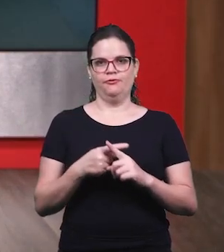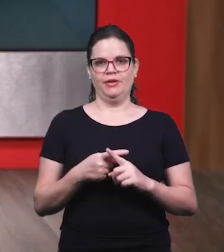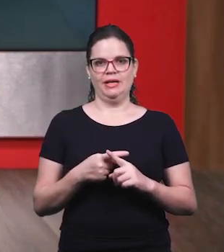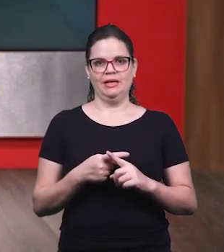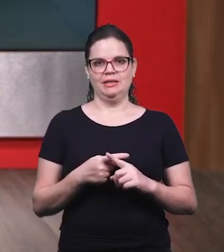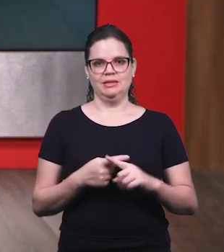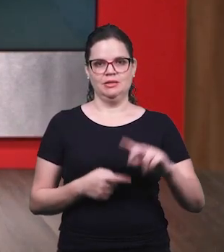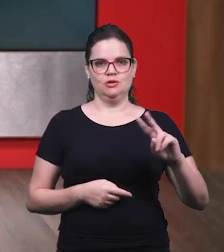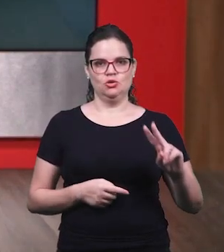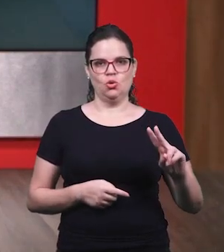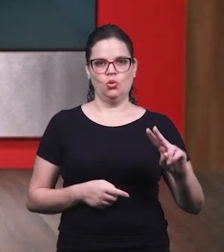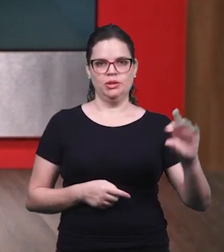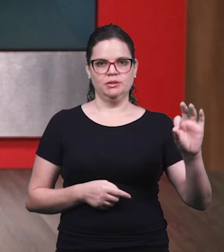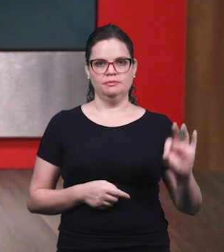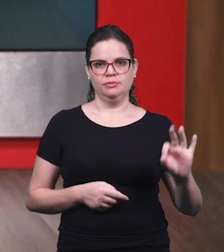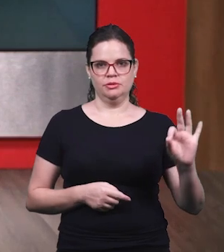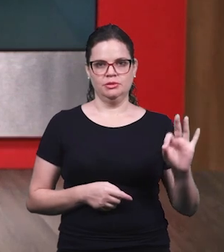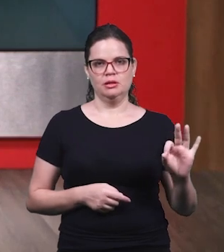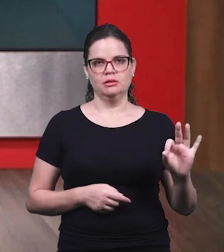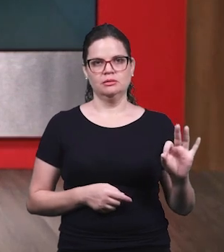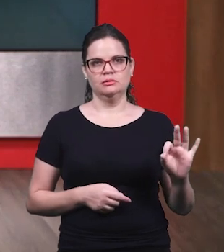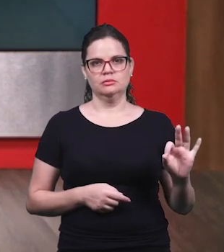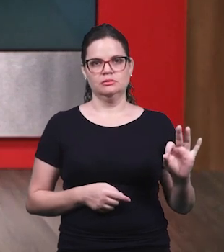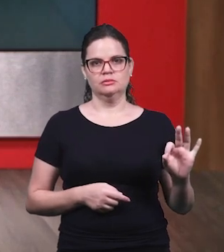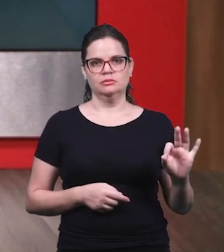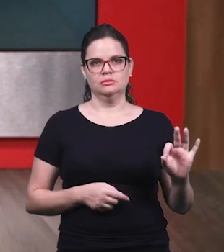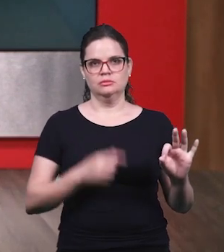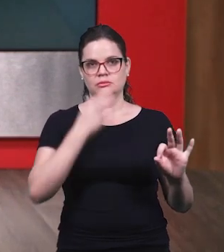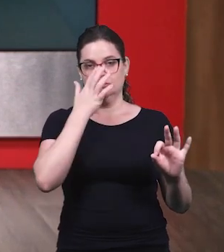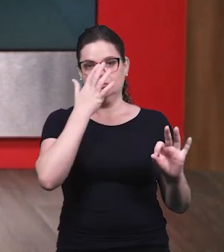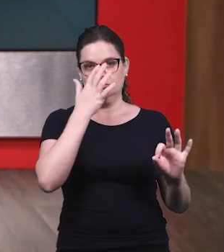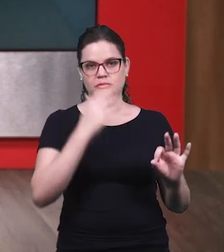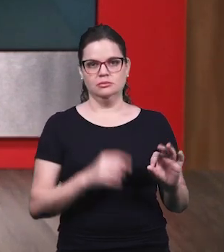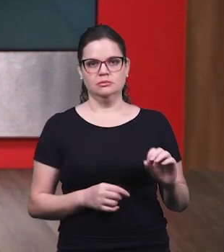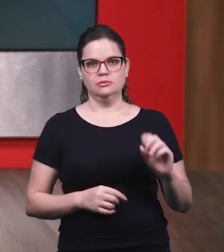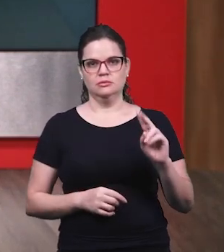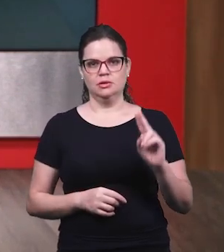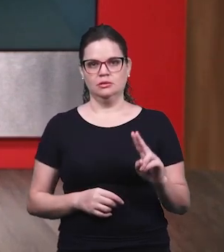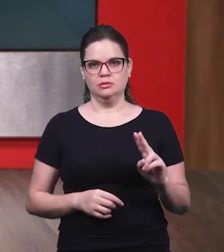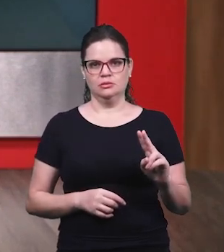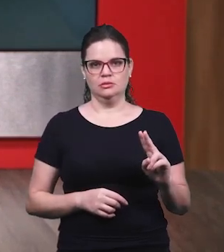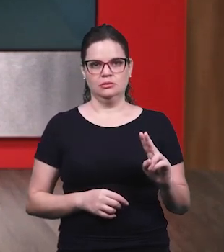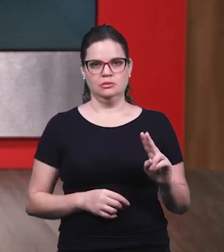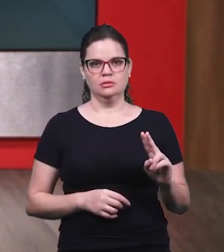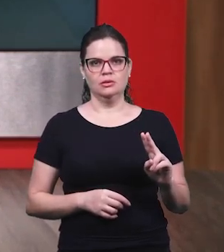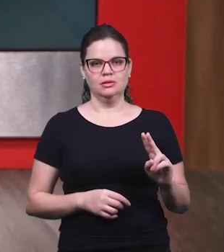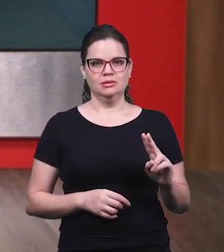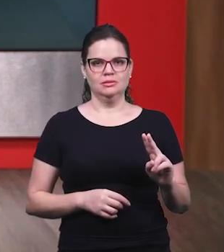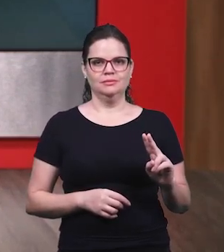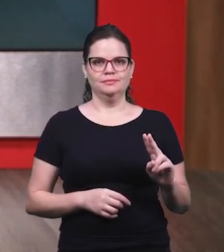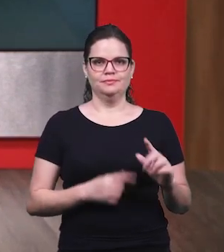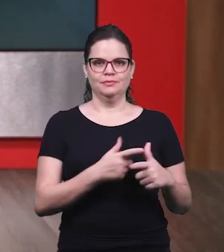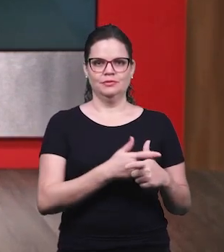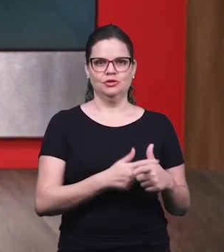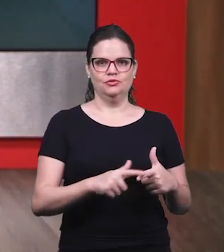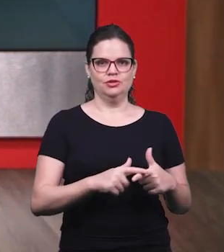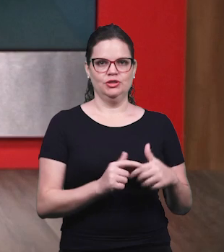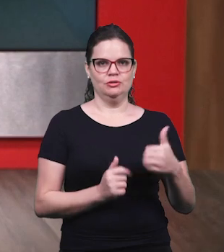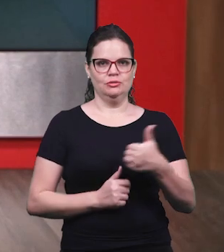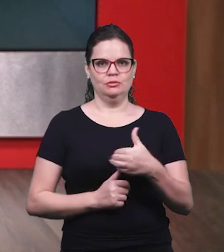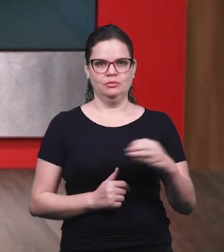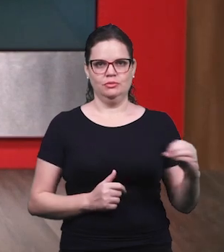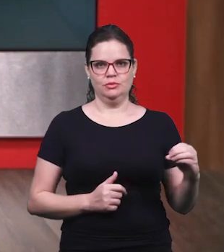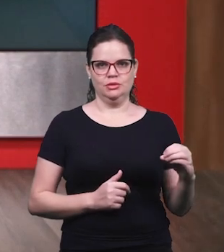por 2%, né? Está na forma decimal, seria 2 dividido por 100, né? 2 dividido por